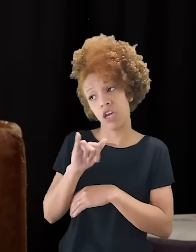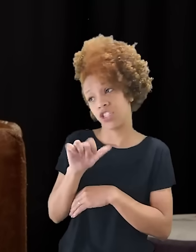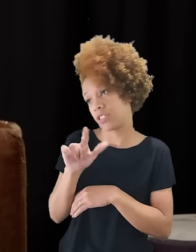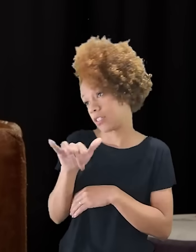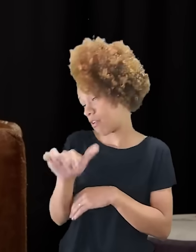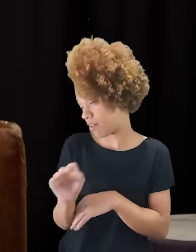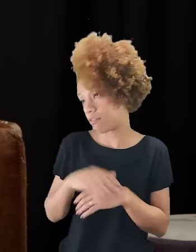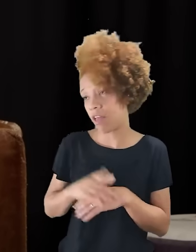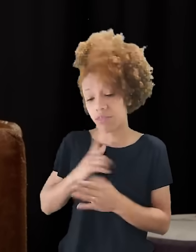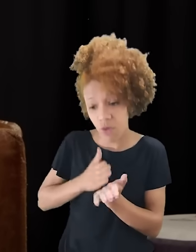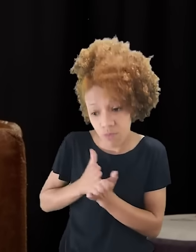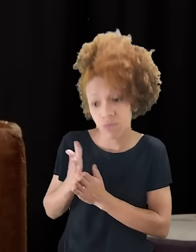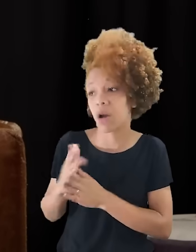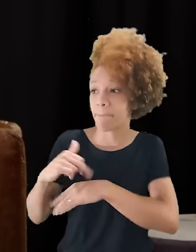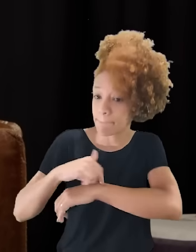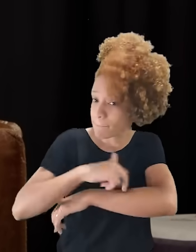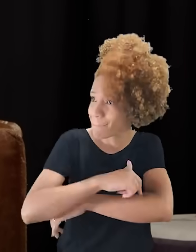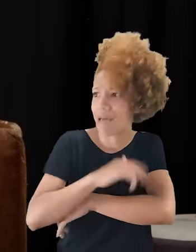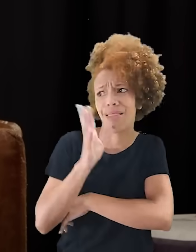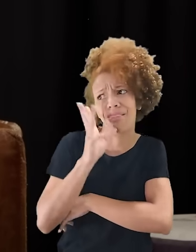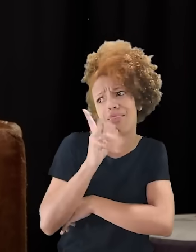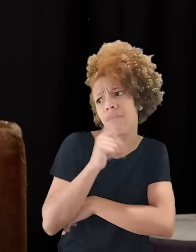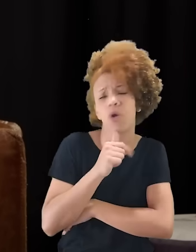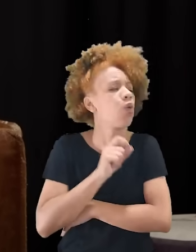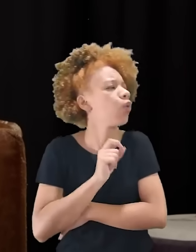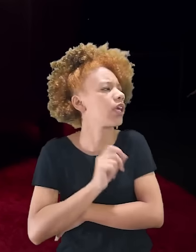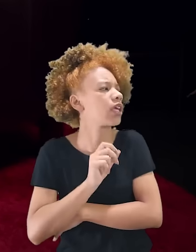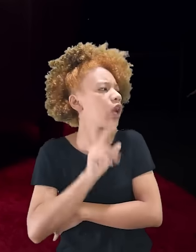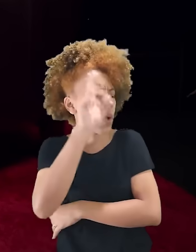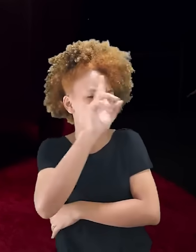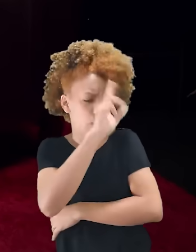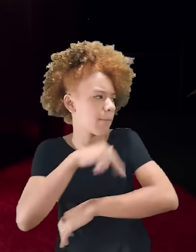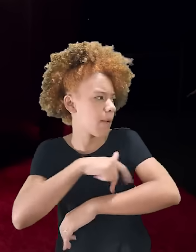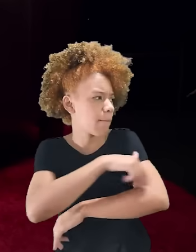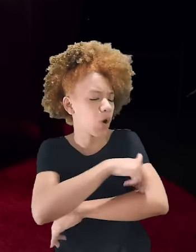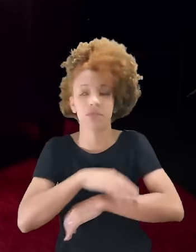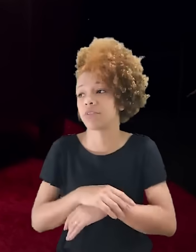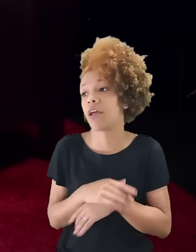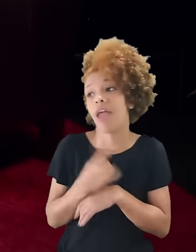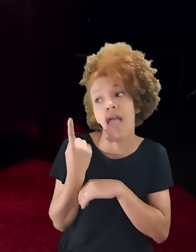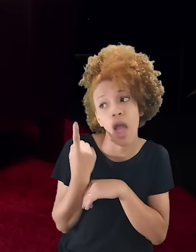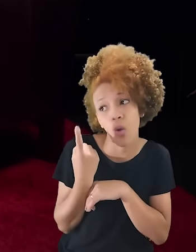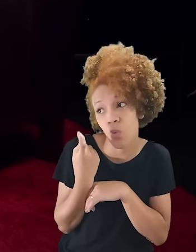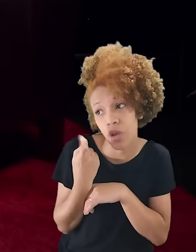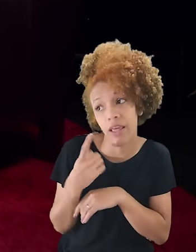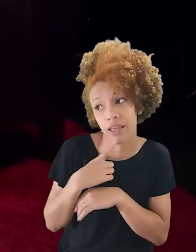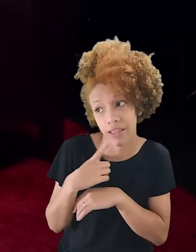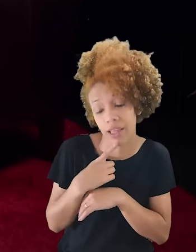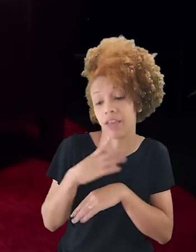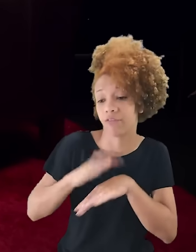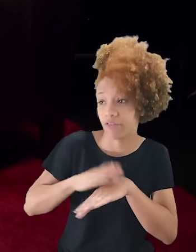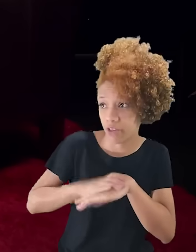ela trilhou um caminho para ela virar Uber Model demorou demais que que é Uber Model Uber Model a Gisele é a única que tem